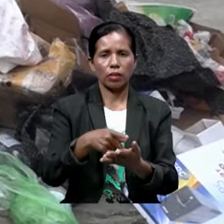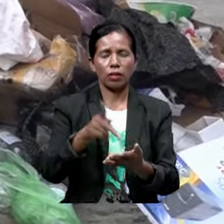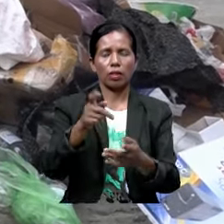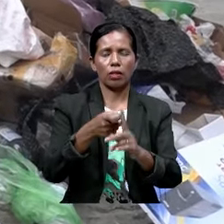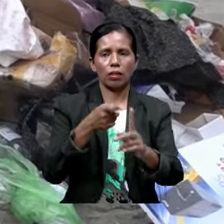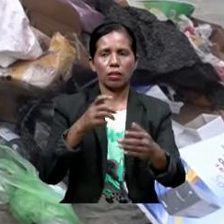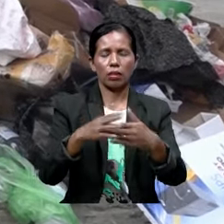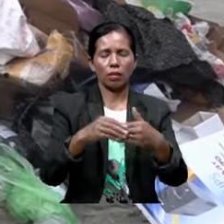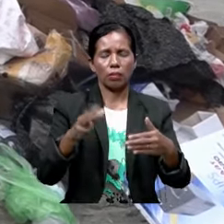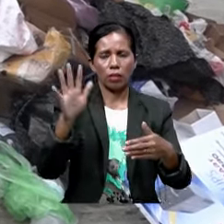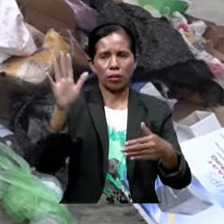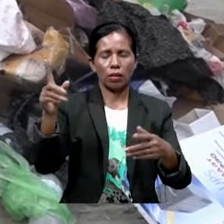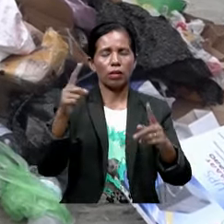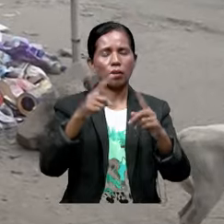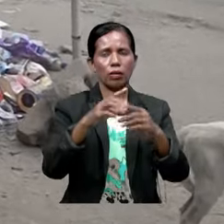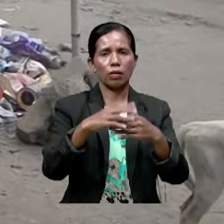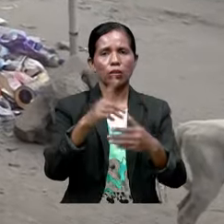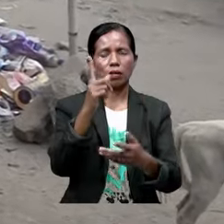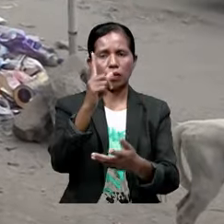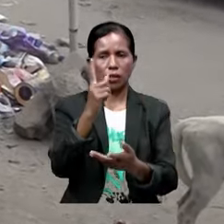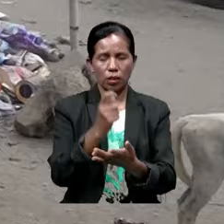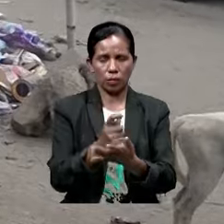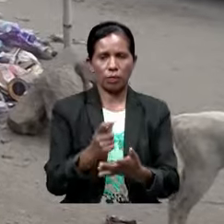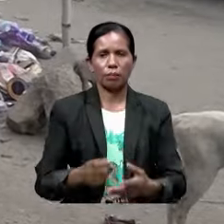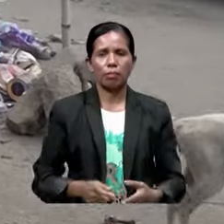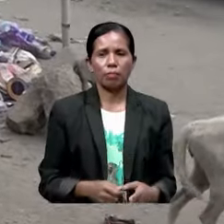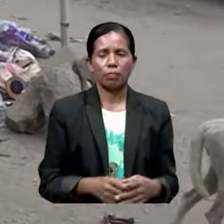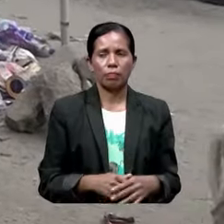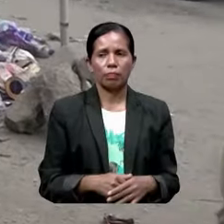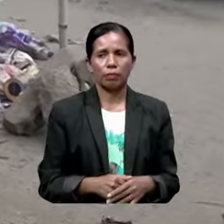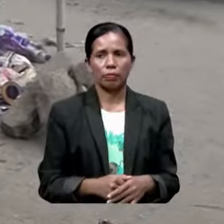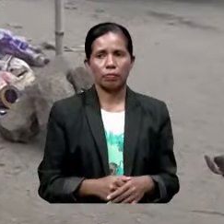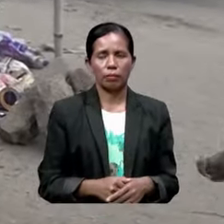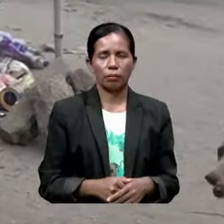$5 to $1 rihunida, Felícia Fonseca, Lamberto da Silva, Ziemen.